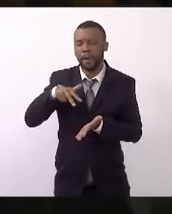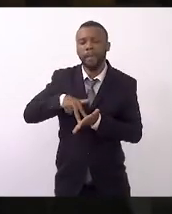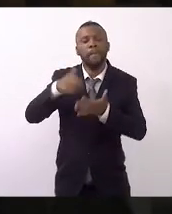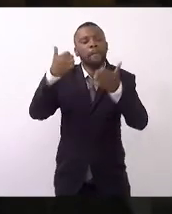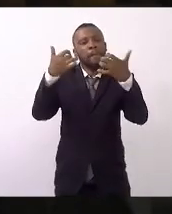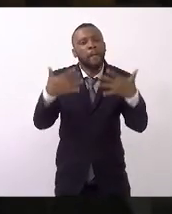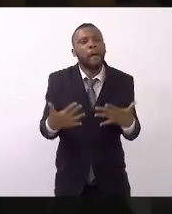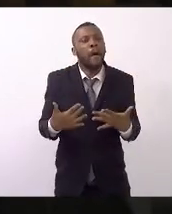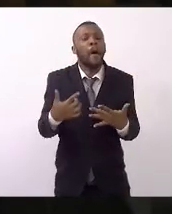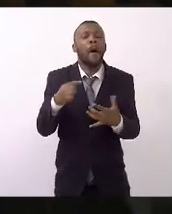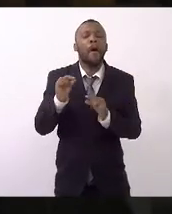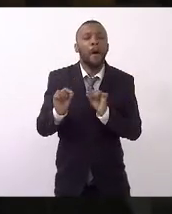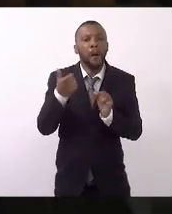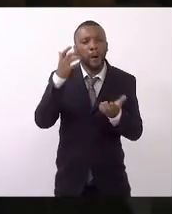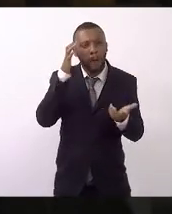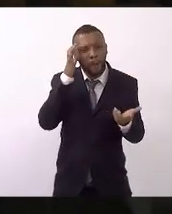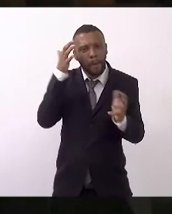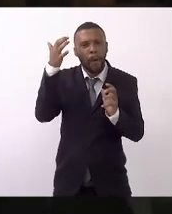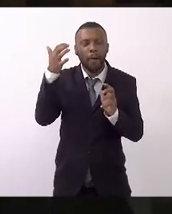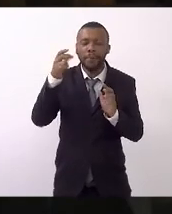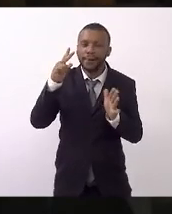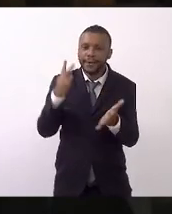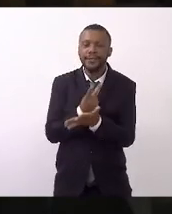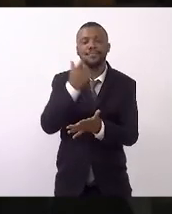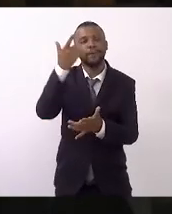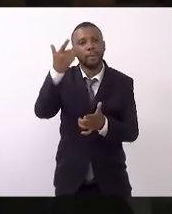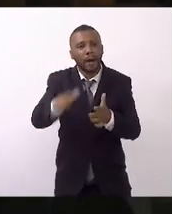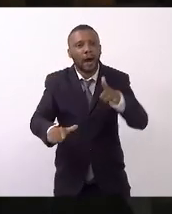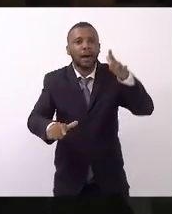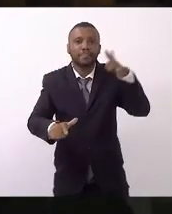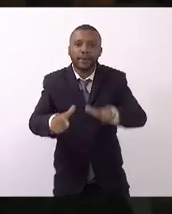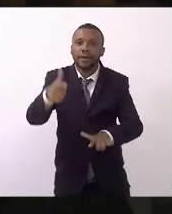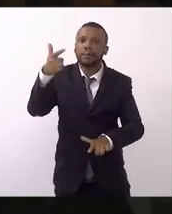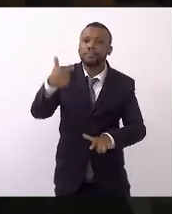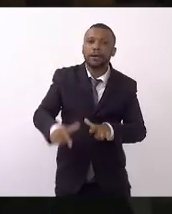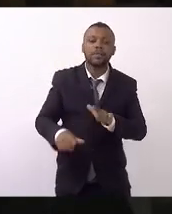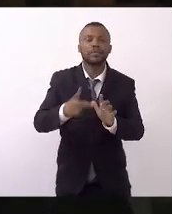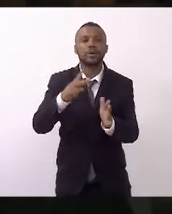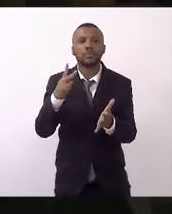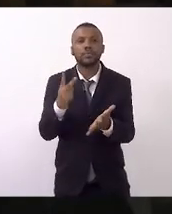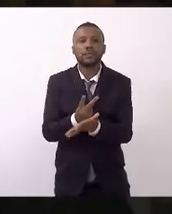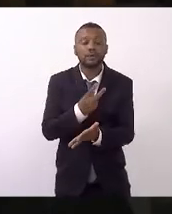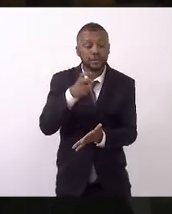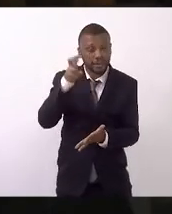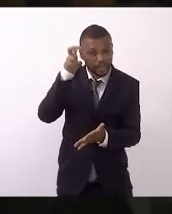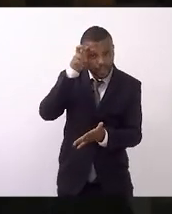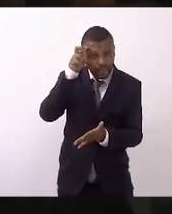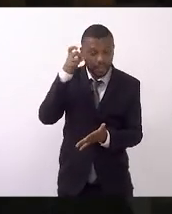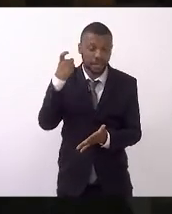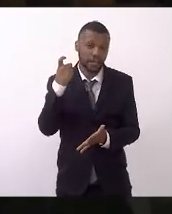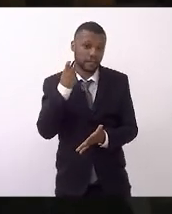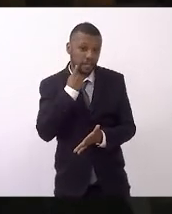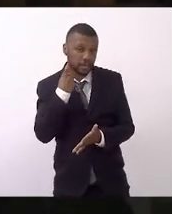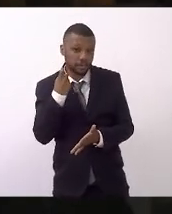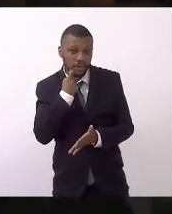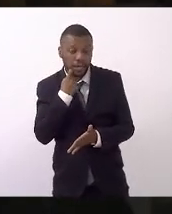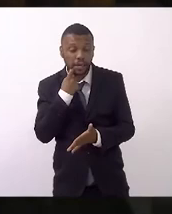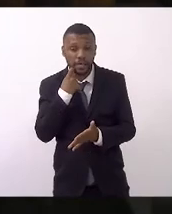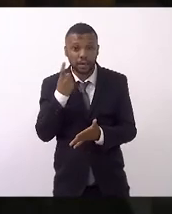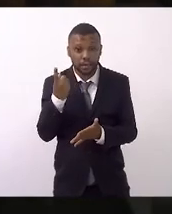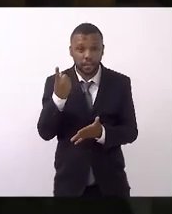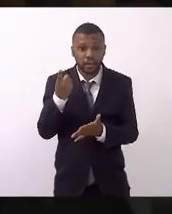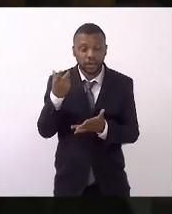os fenômenos estão se repetindo. O que aconteceu quinta e sexta-feira, e eu peguei as